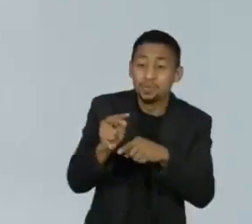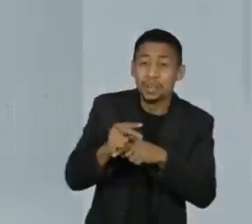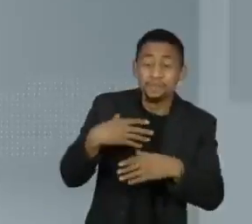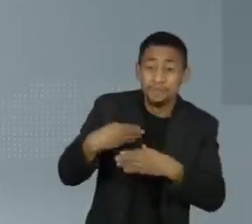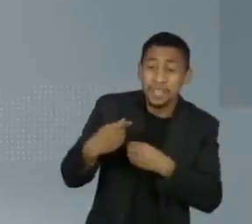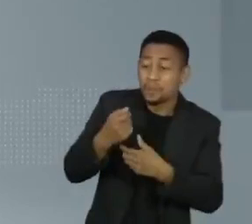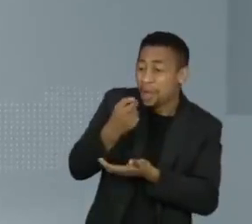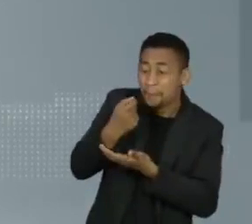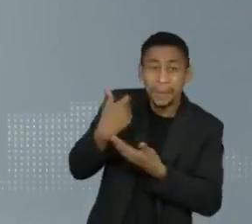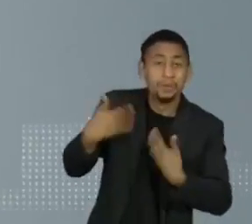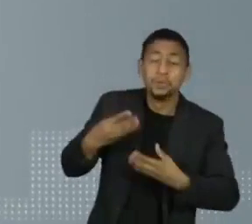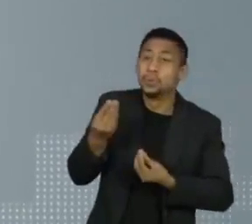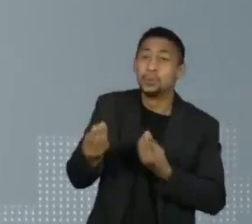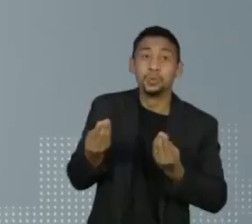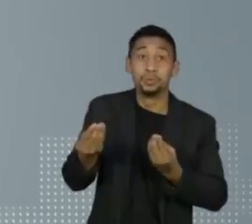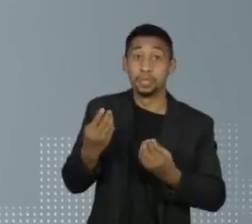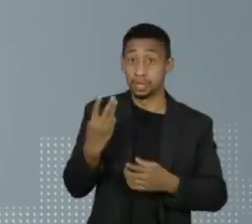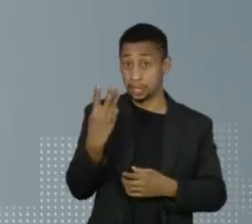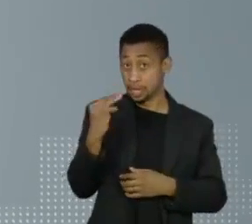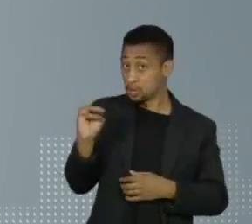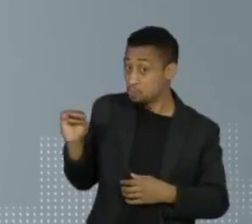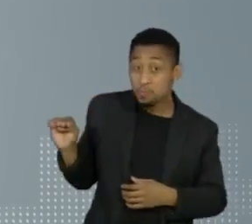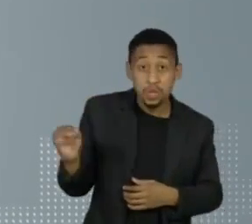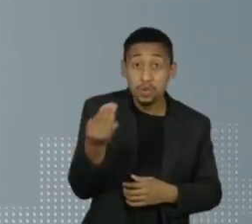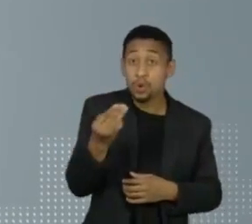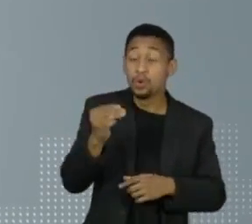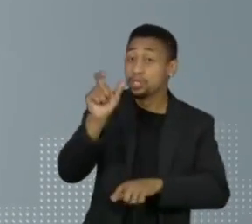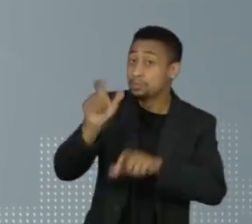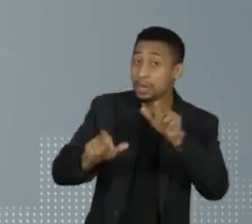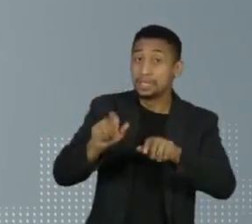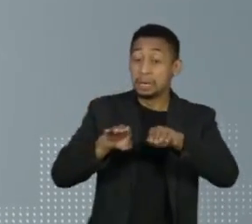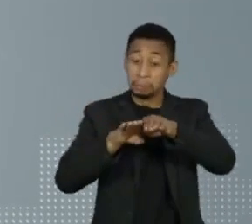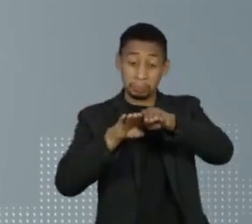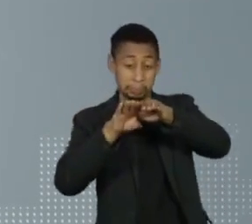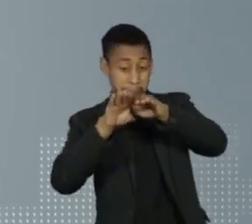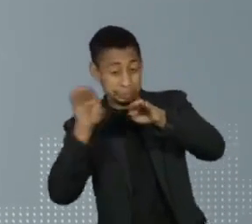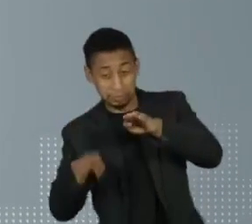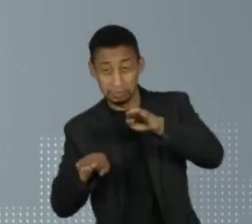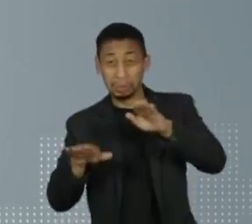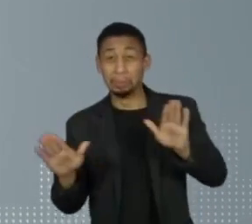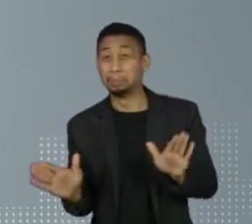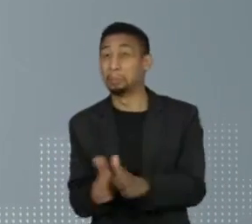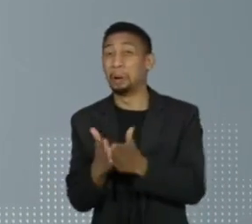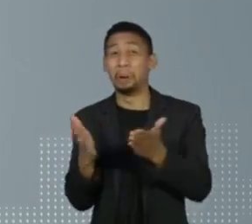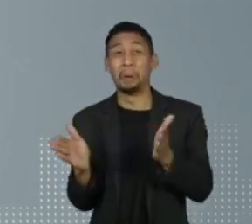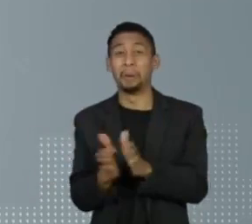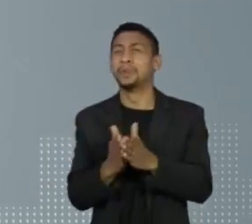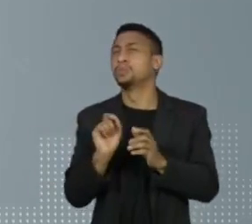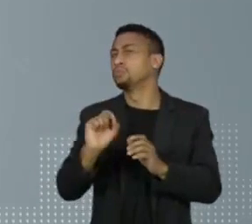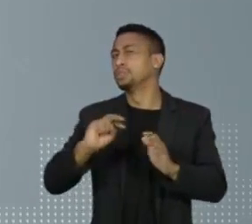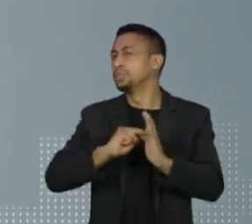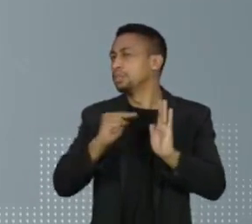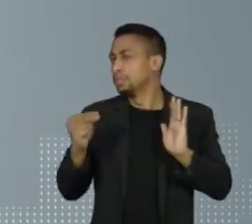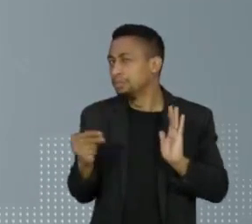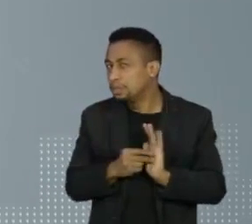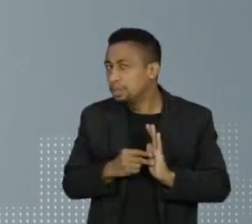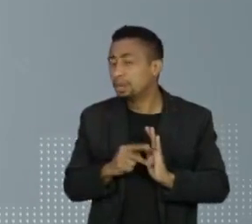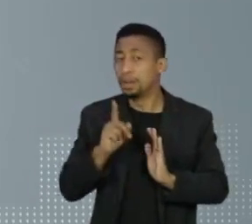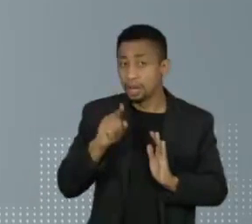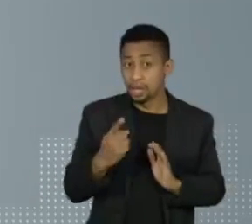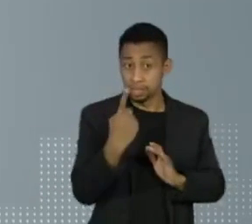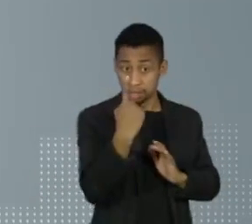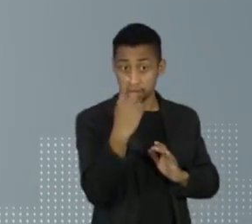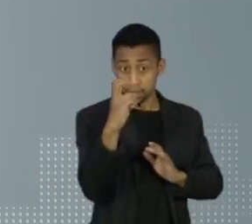remédio. Mais de 13 milhões de brasileiros vivem abaixo da linha da pobreza extrema. O que significa esse número? Sobreviver com até